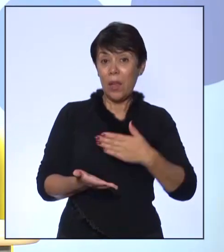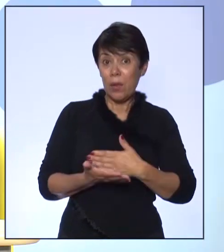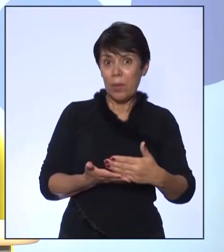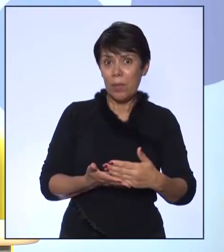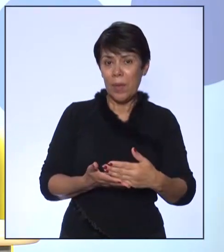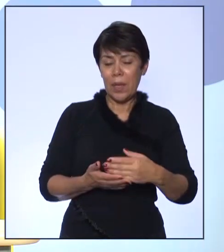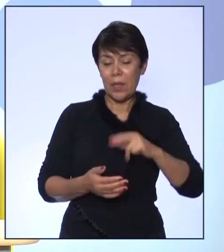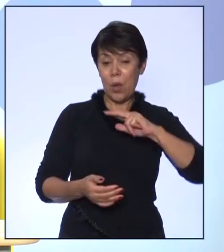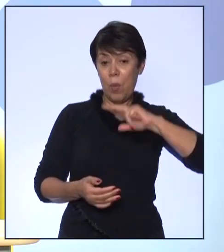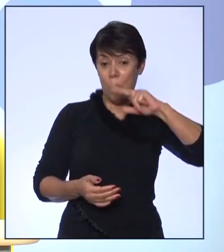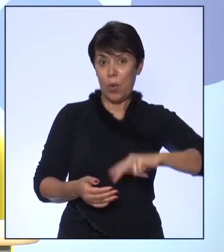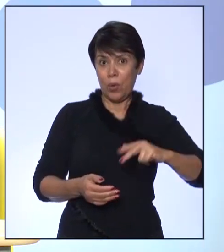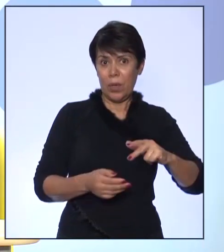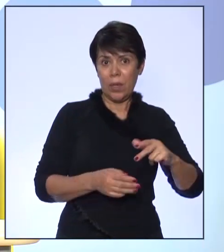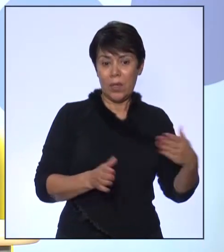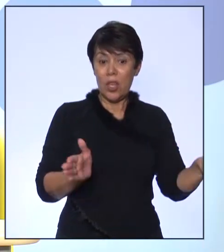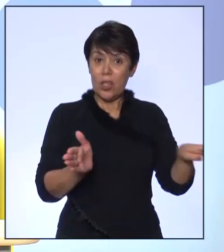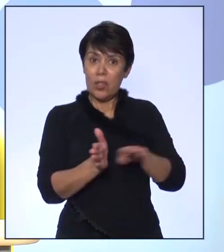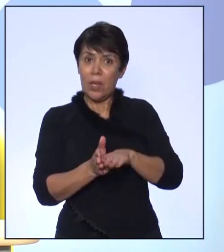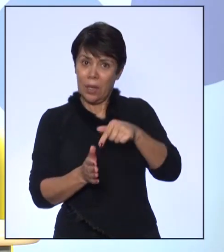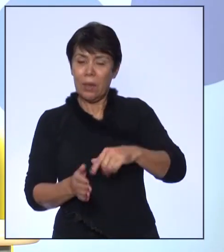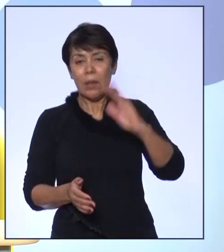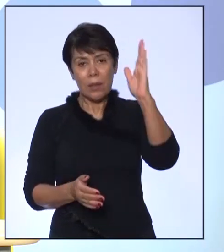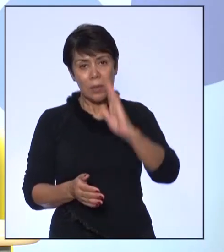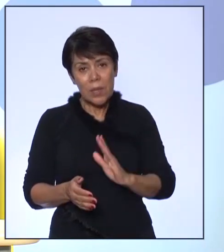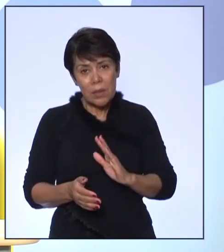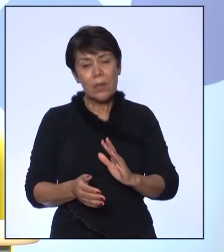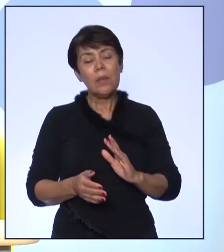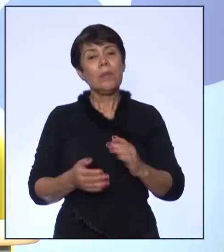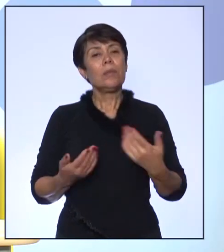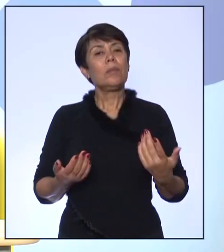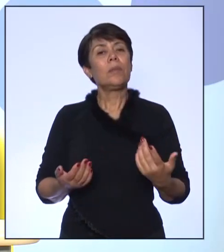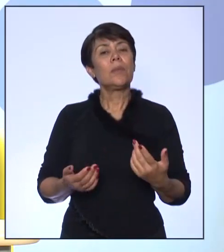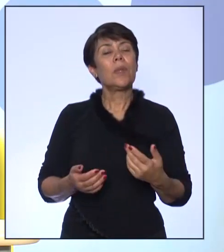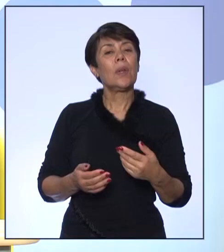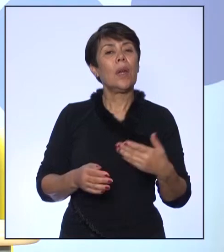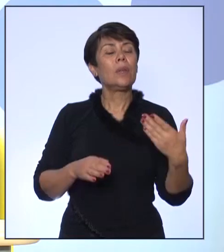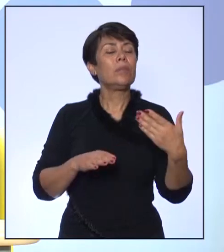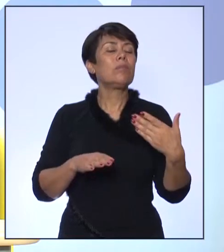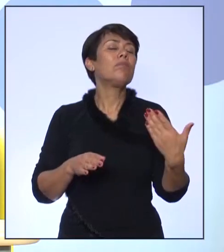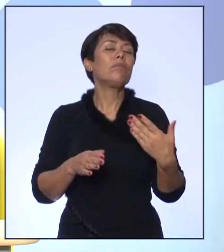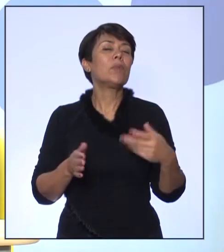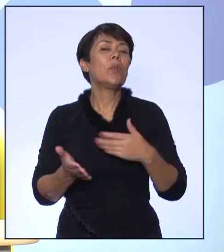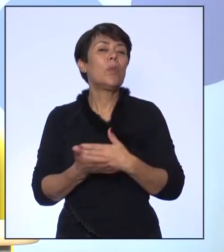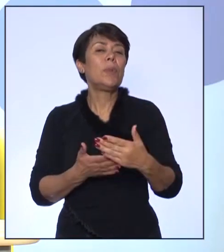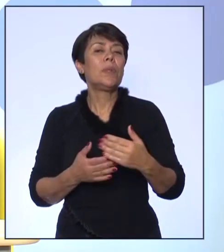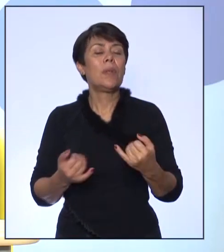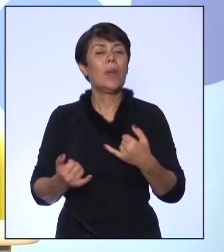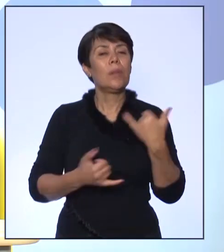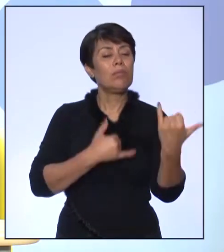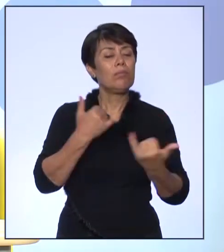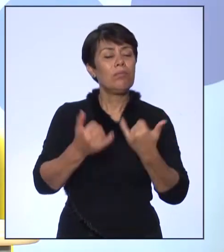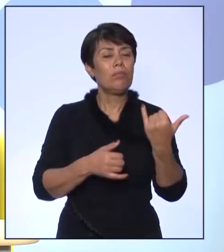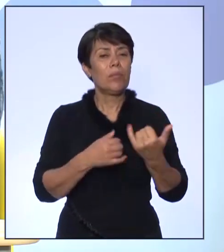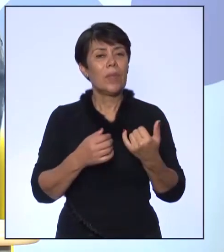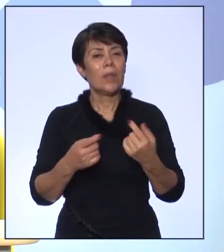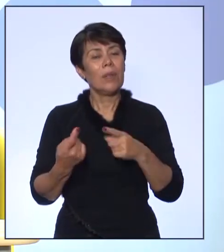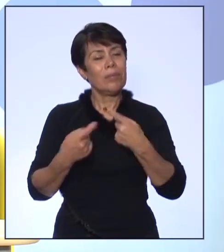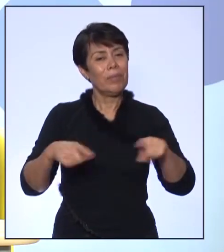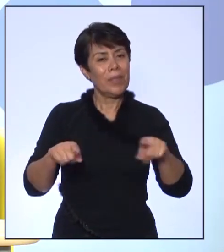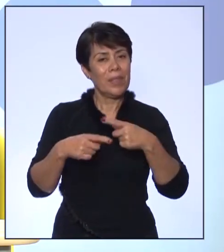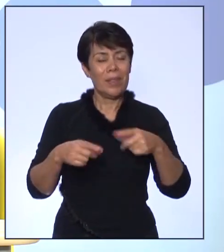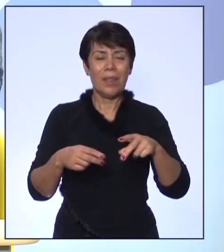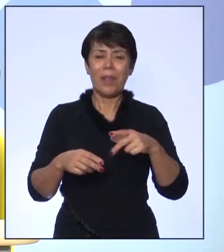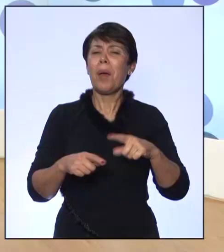portuguesa, trazida, né, pelos nossos primeiros colonizadores, na forma de intrudos, né, e corsos, tá? Mas isso aí, né, foi uma